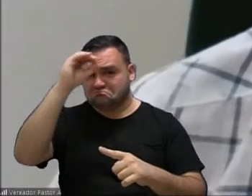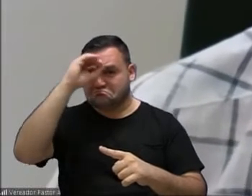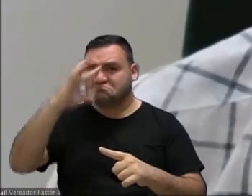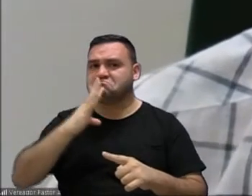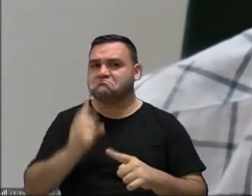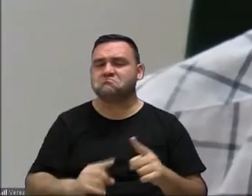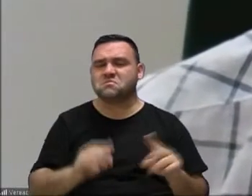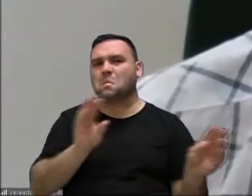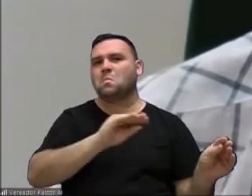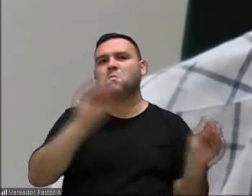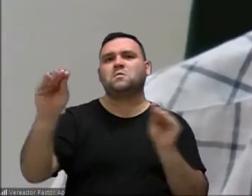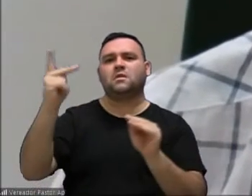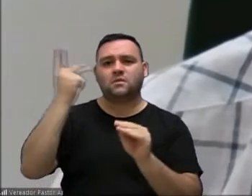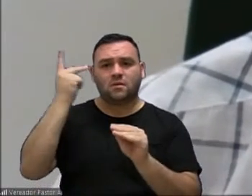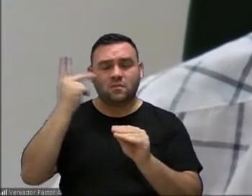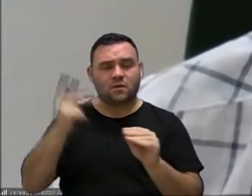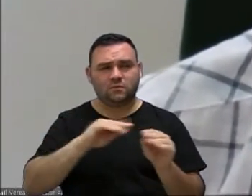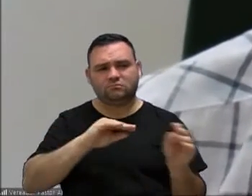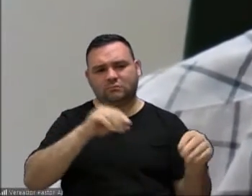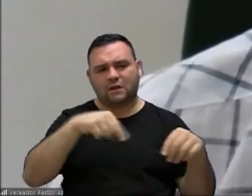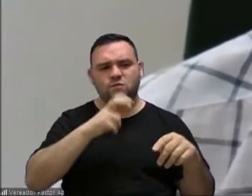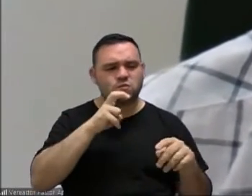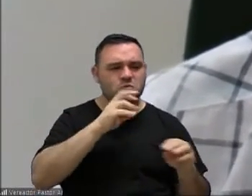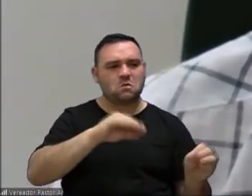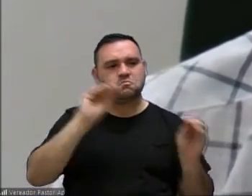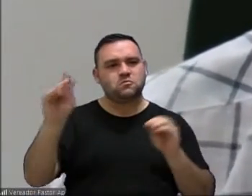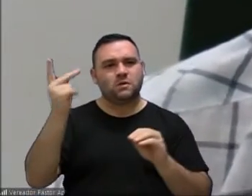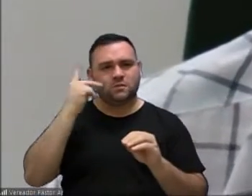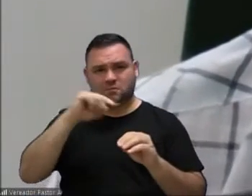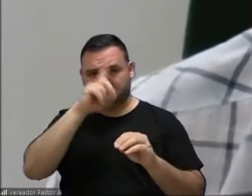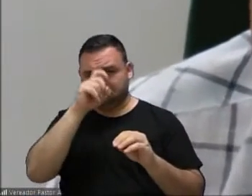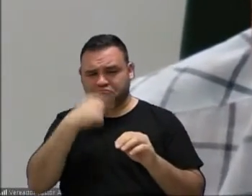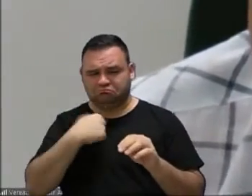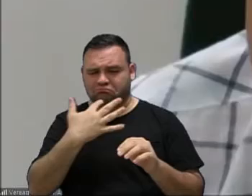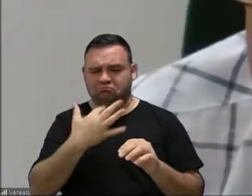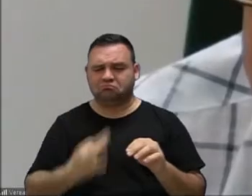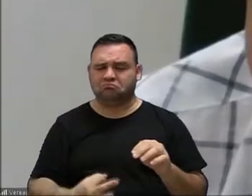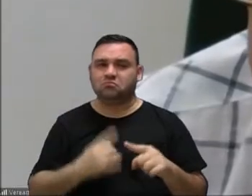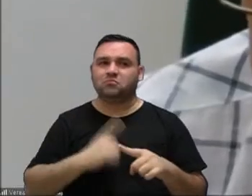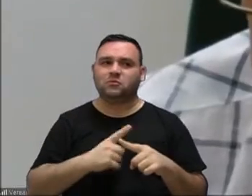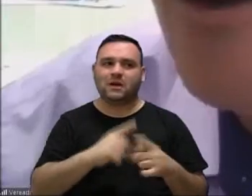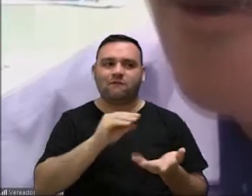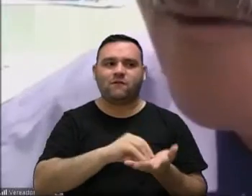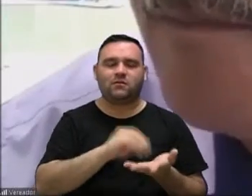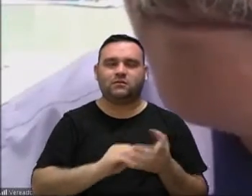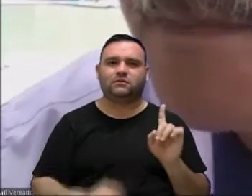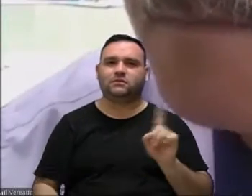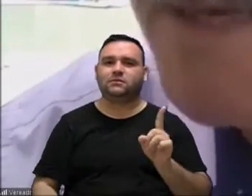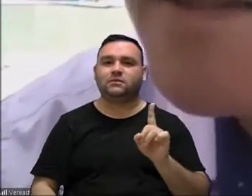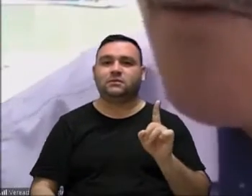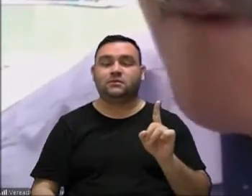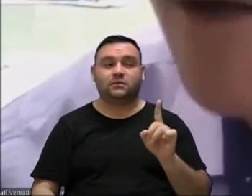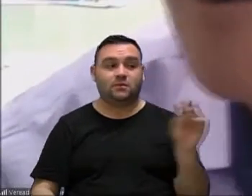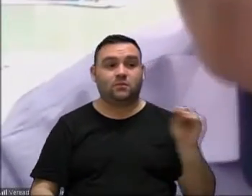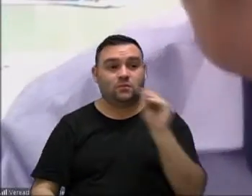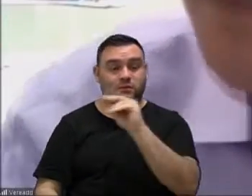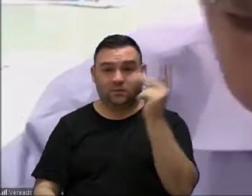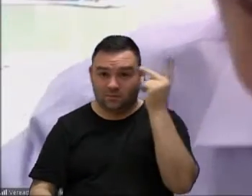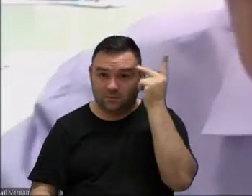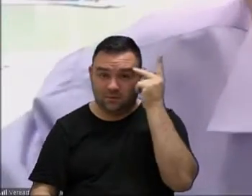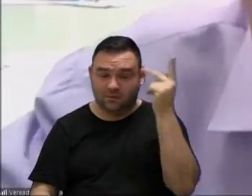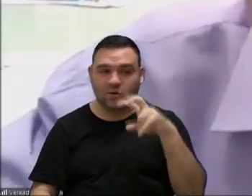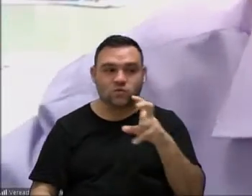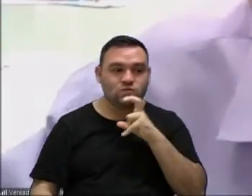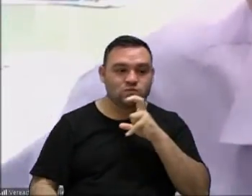de que pacientes os nossos estavam sendo transferidos para Sorocaba por volta. Graças a Deus. São Paulo. Para São Paulo.